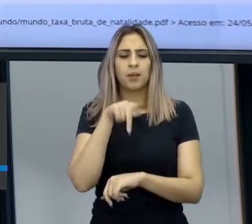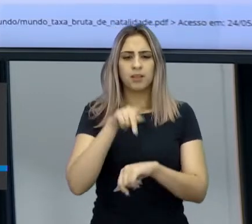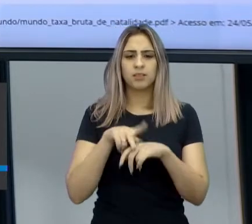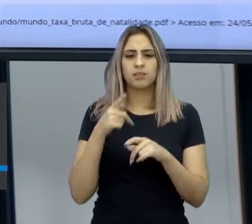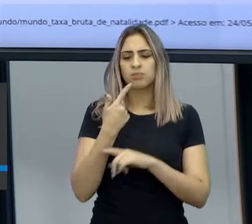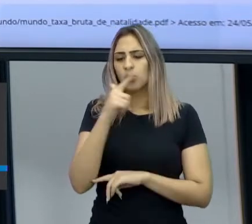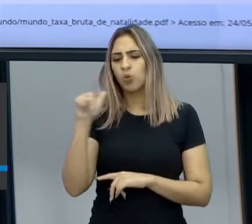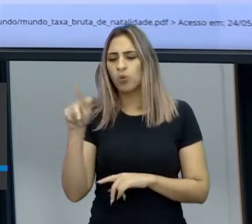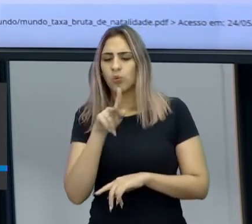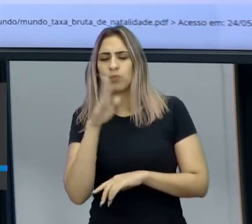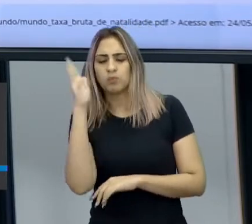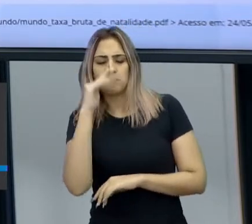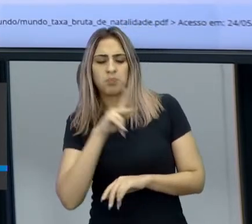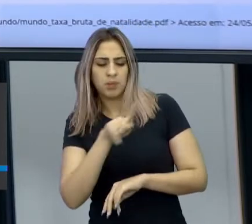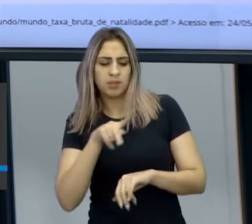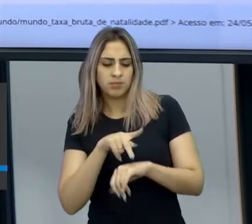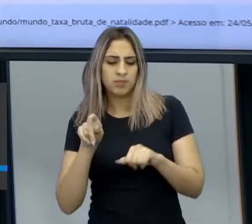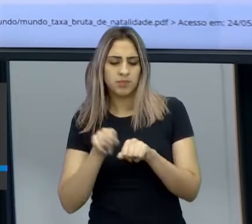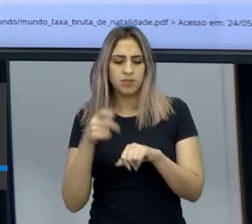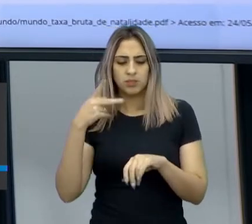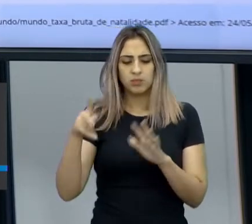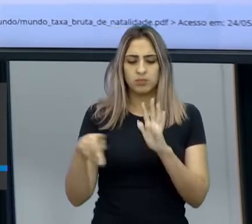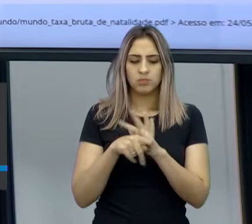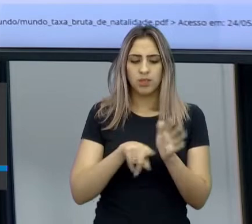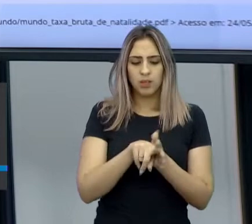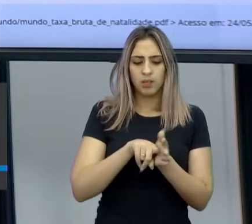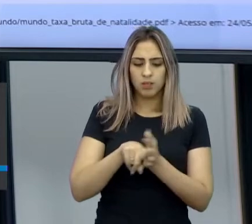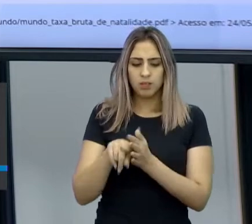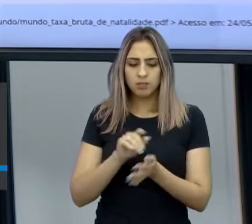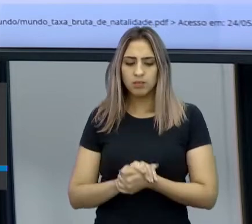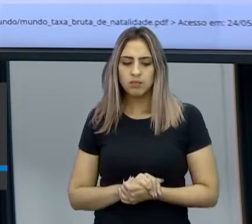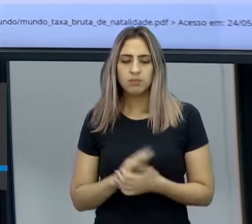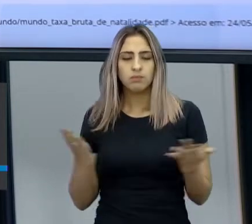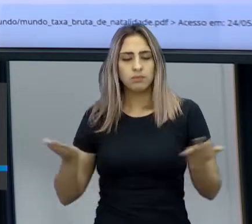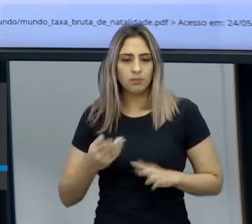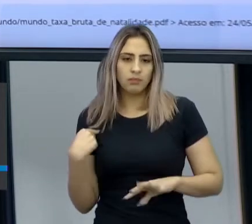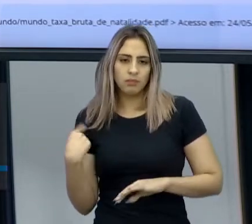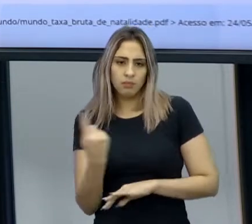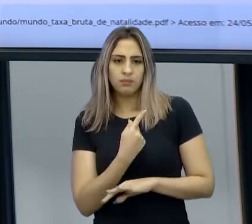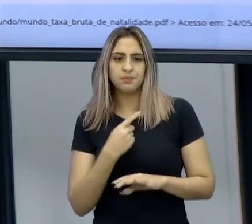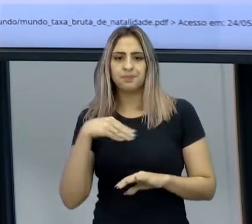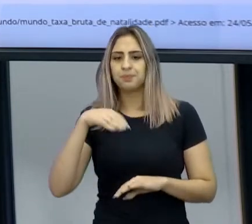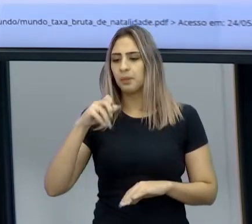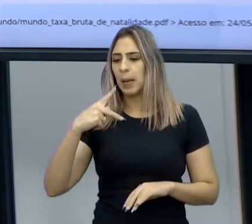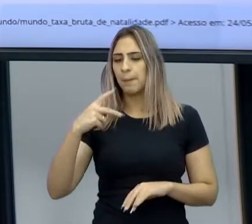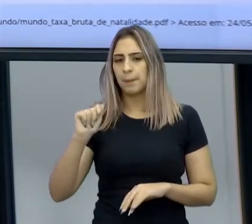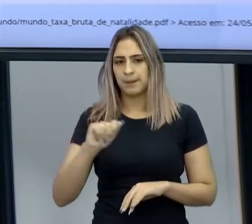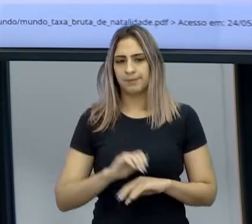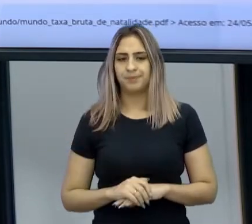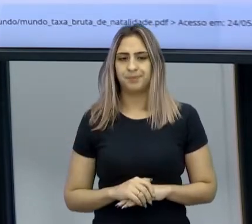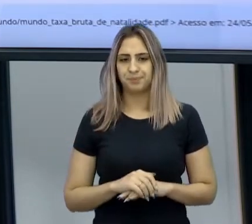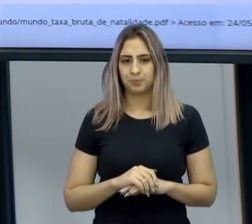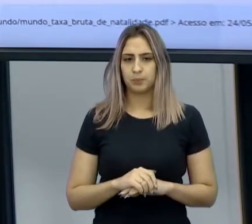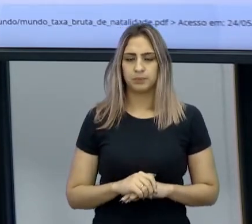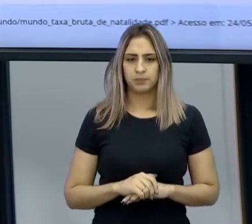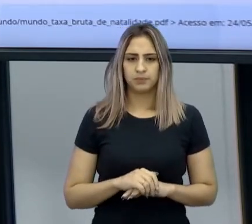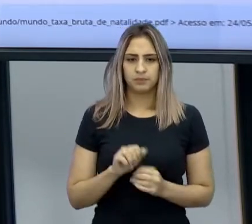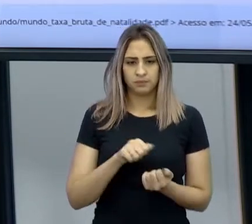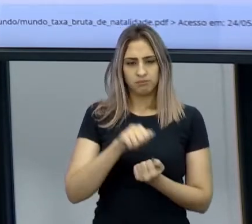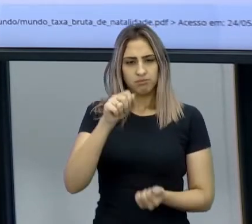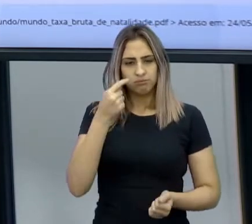também outros países aí que fazem as suas pesquisas. Bom, agora nós vamos para os mapas, né? Vamos observar mapas que